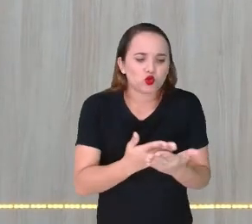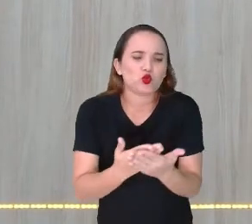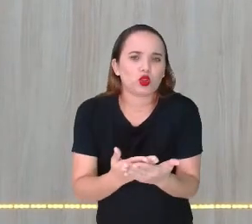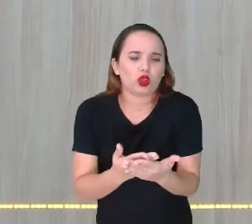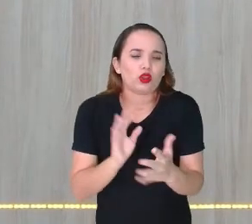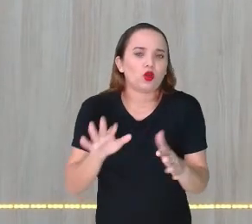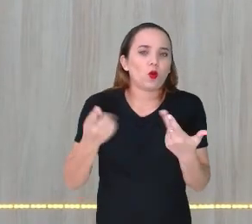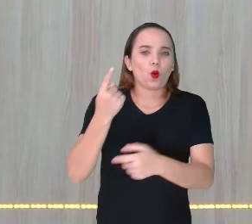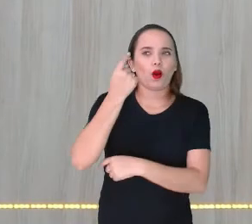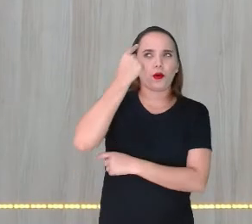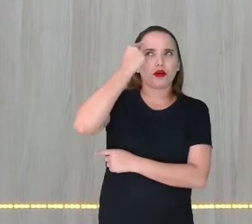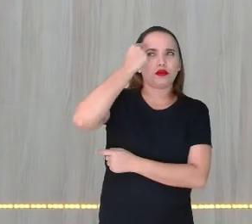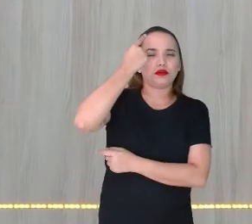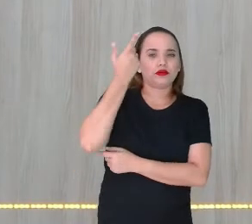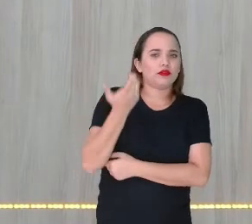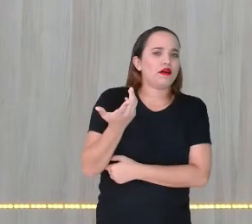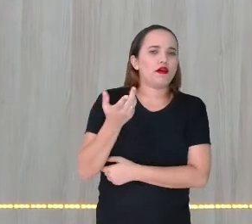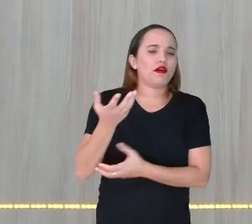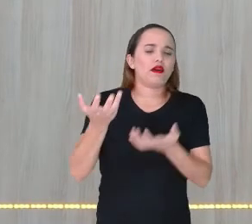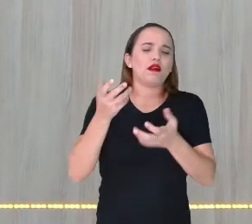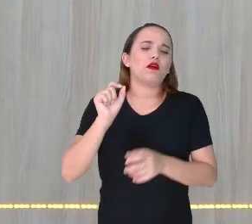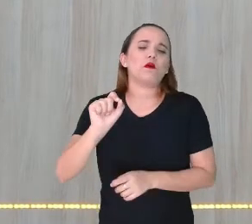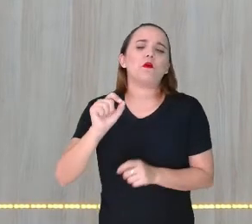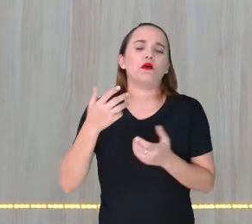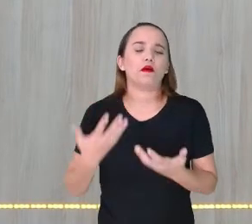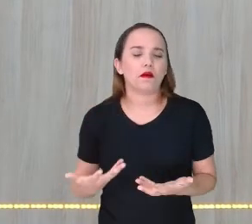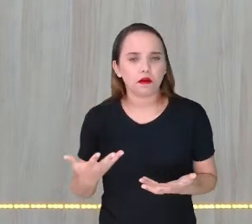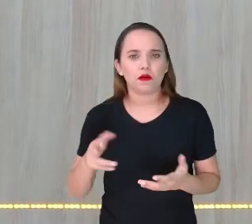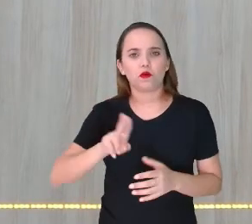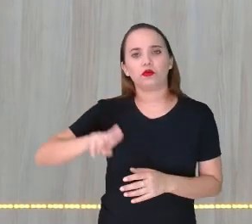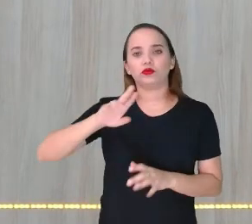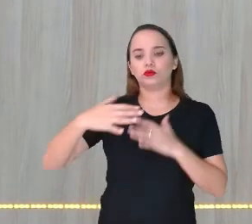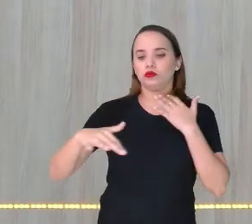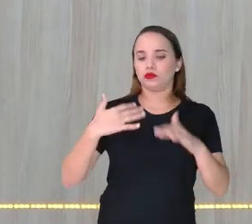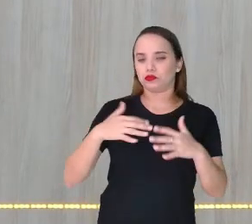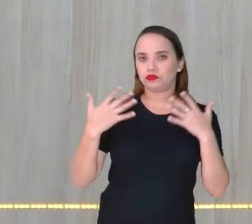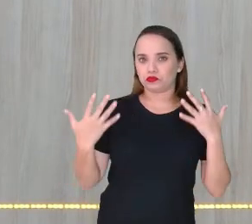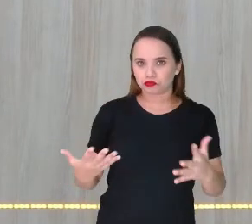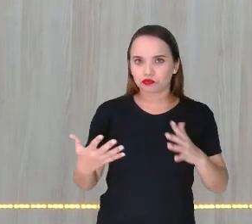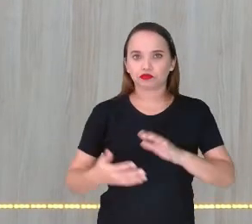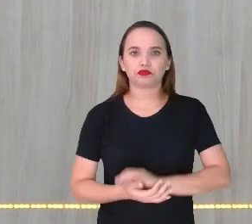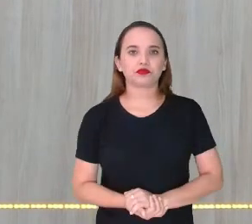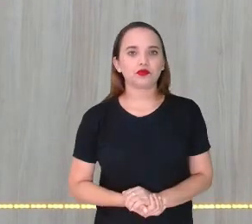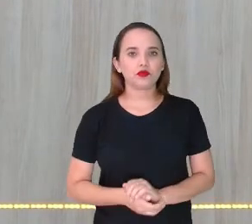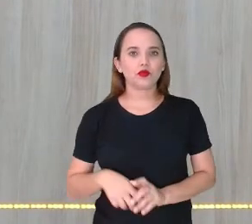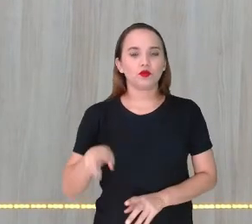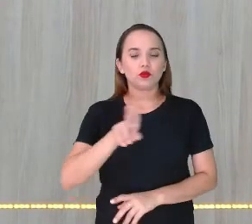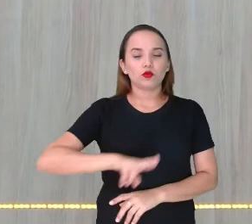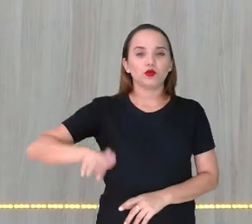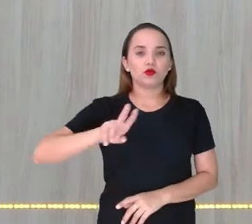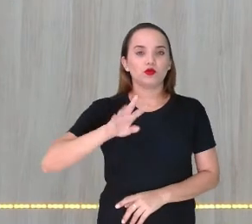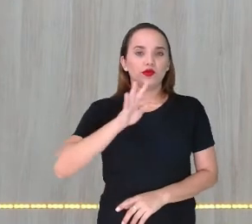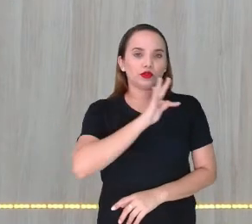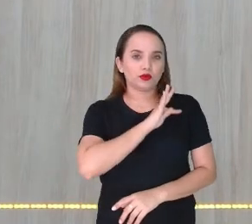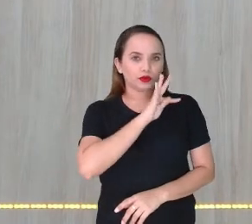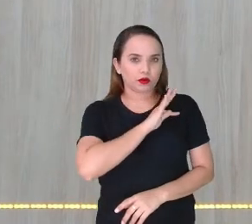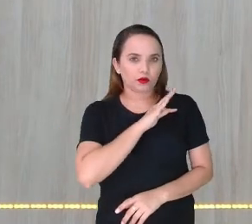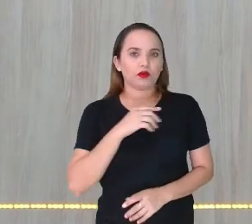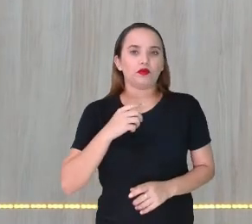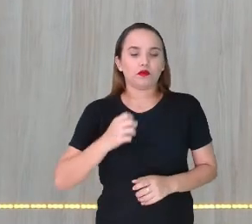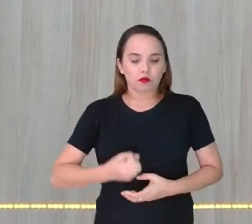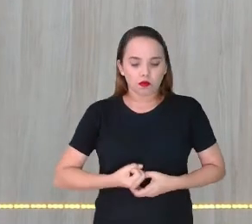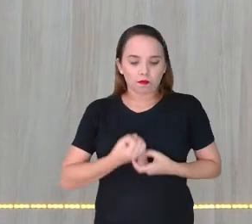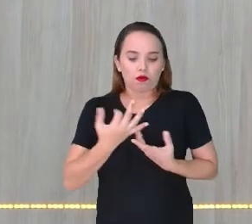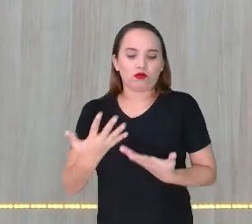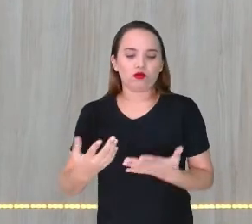ela queria, né, a nossa diretora, o que é que ela queria nesses movimentos. Então, para a gente poder colocar os nossos